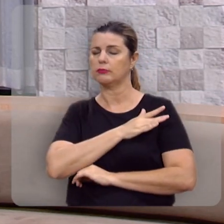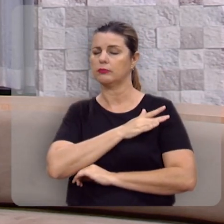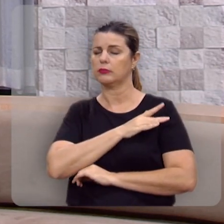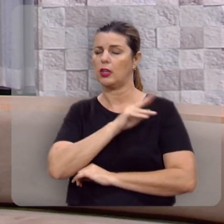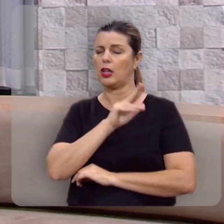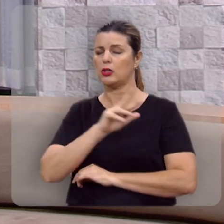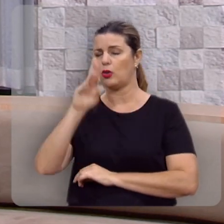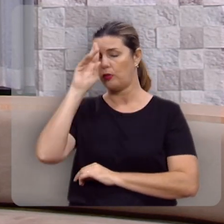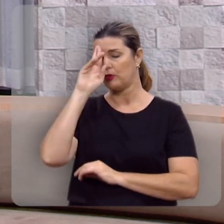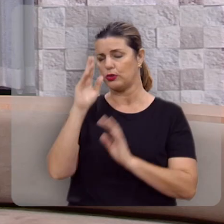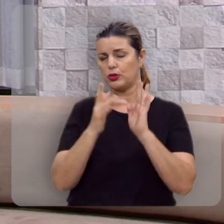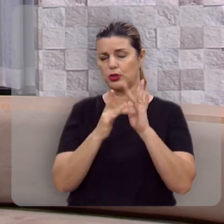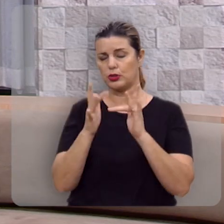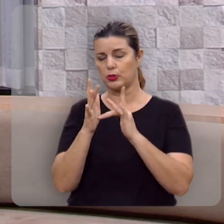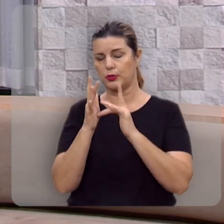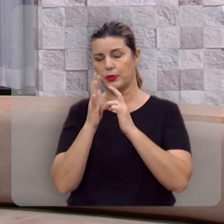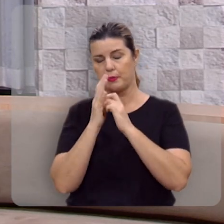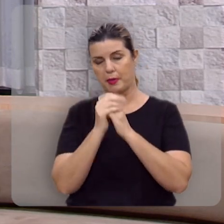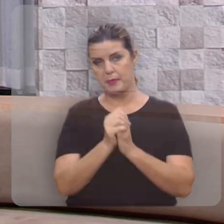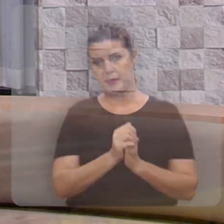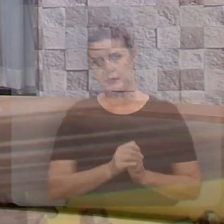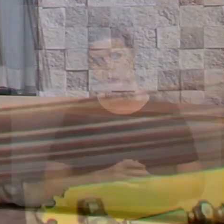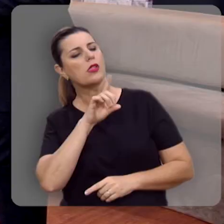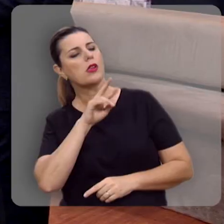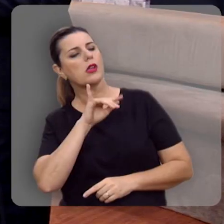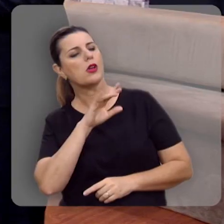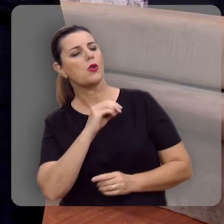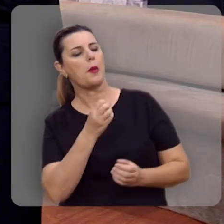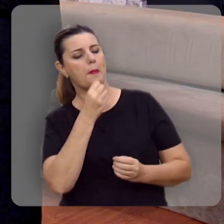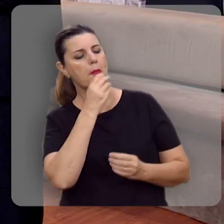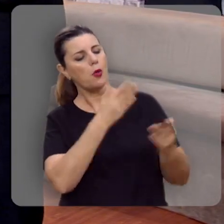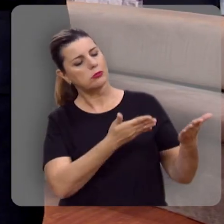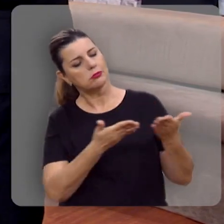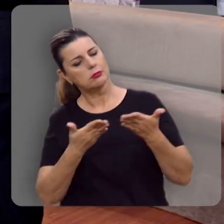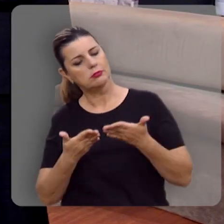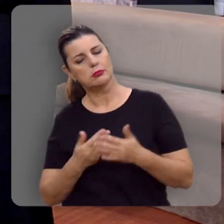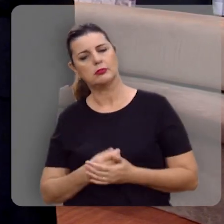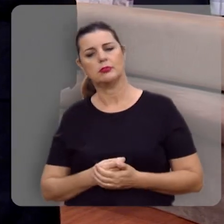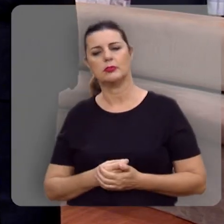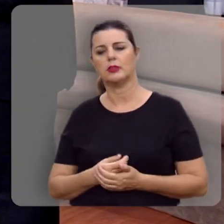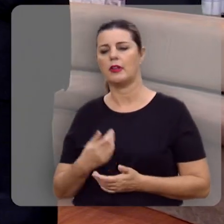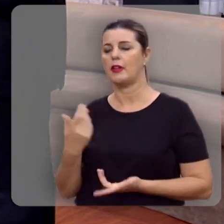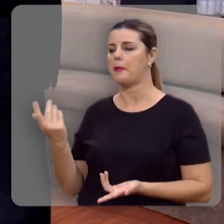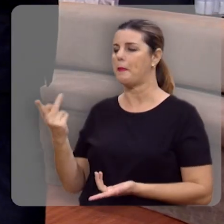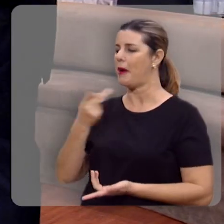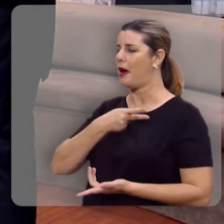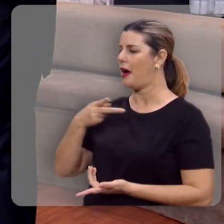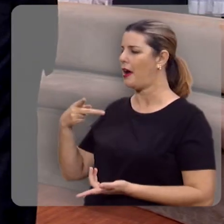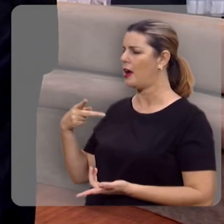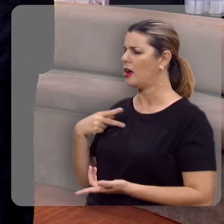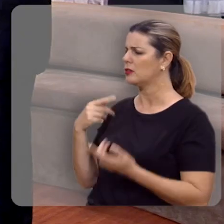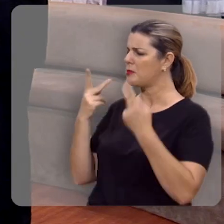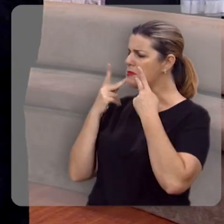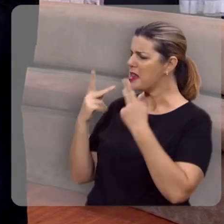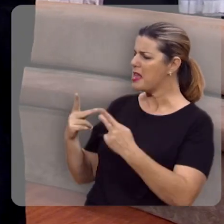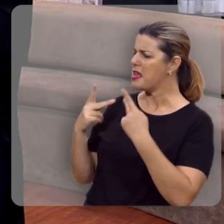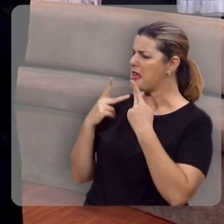delas. Em nome de Jesus. Amém. Para o irmão, mais uma vez, Reverendo Hernandes, que